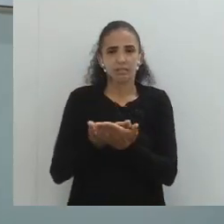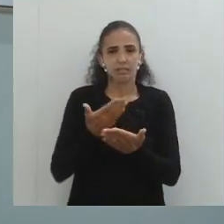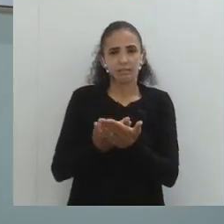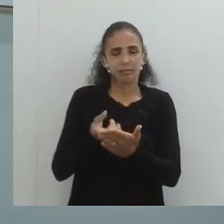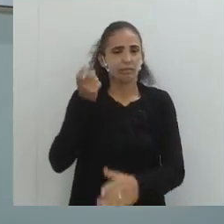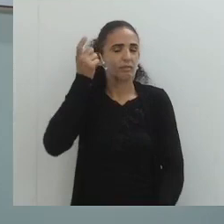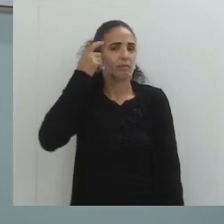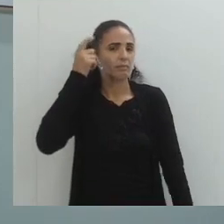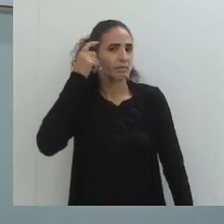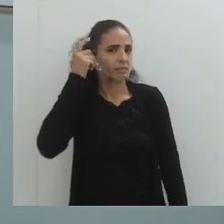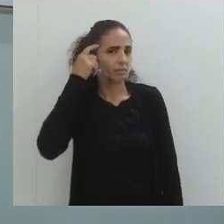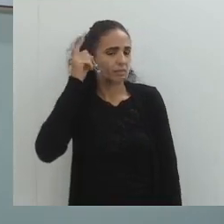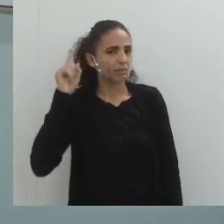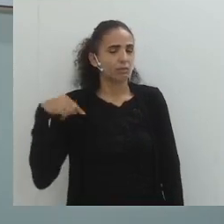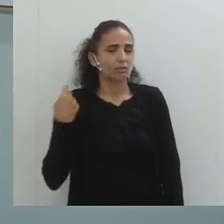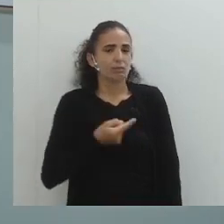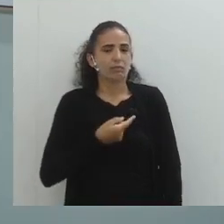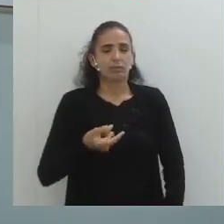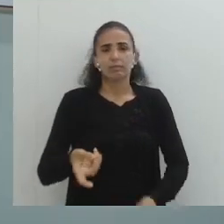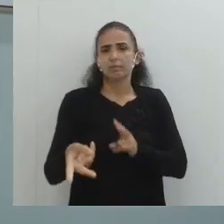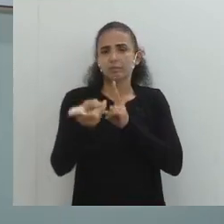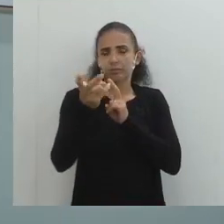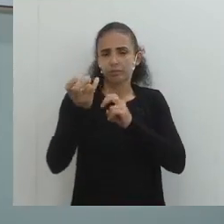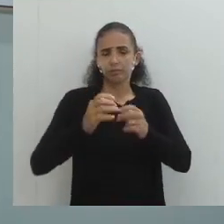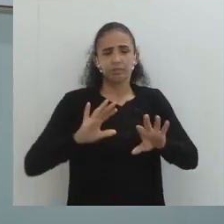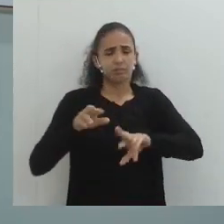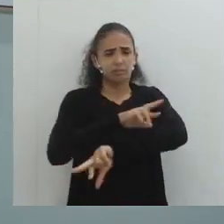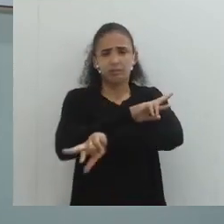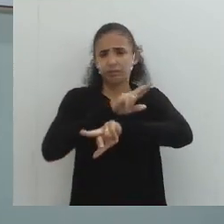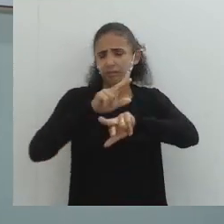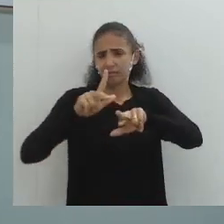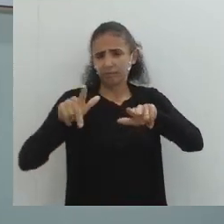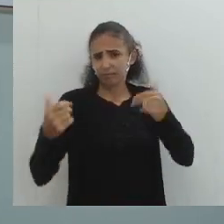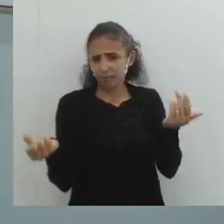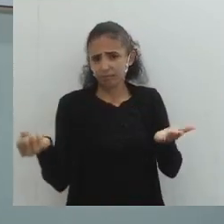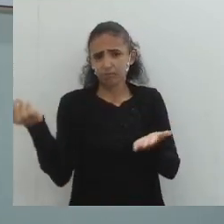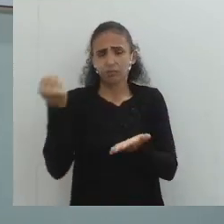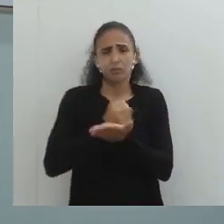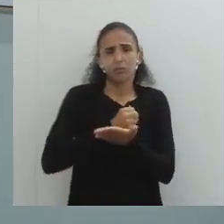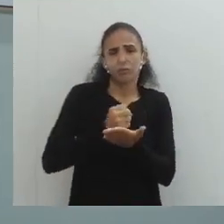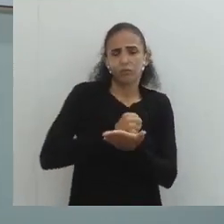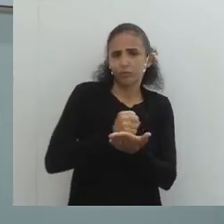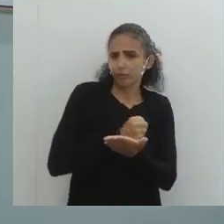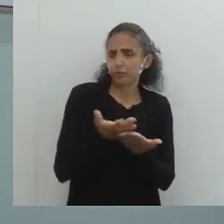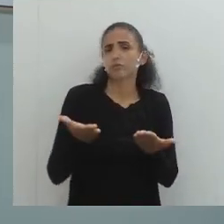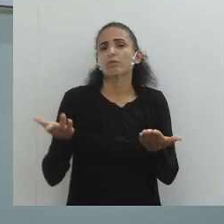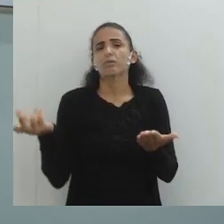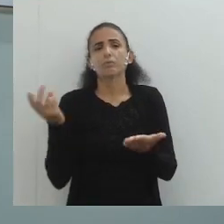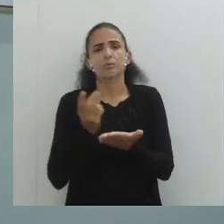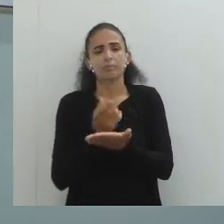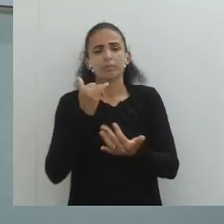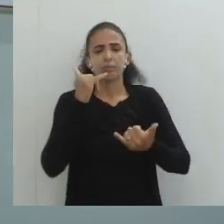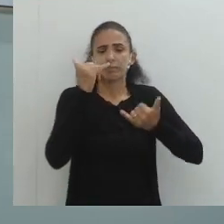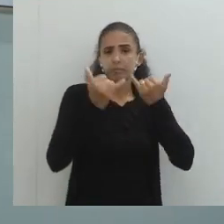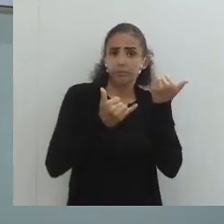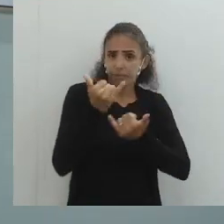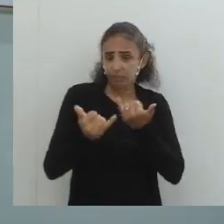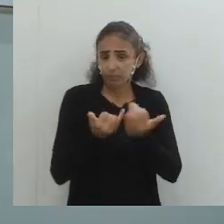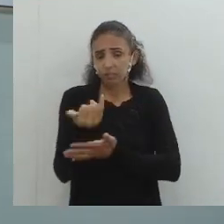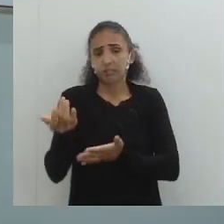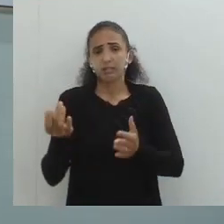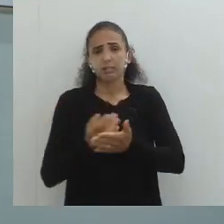gente pensar. A gente observa que vários jogos virtuais, digitais, ele modifica essa